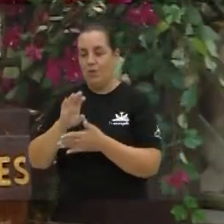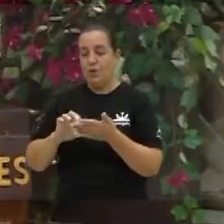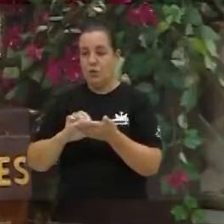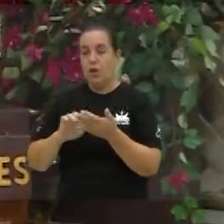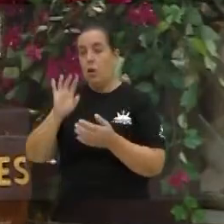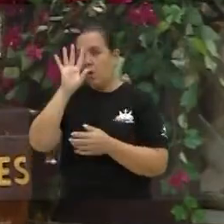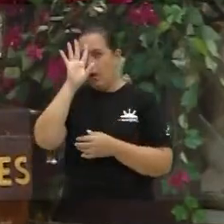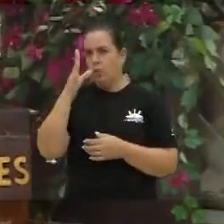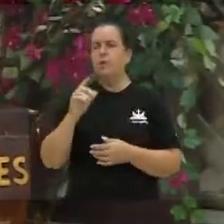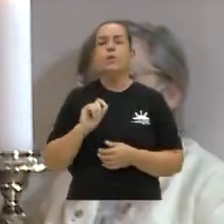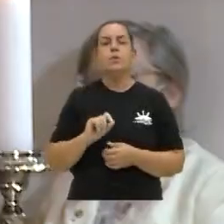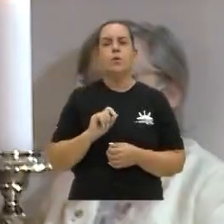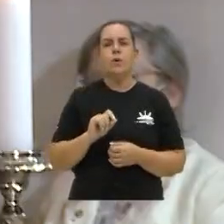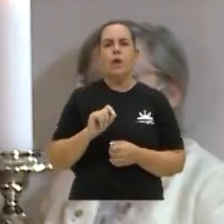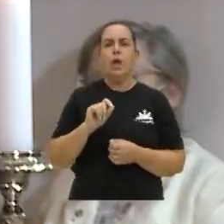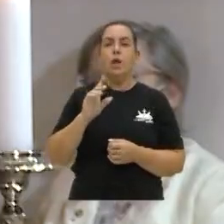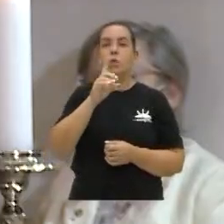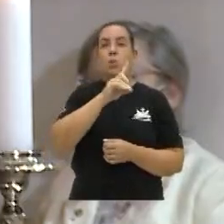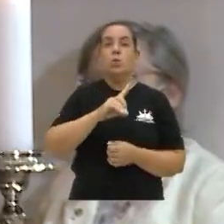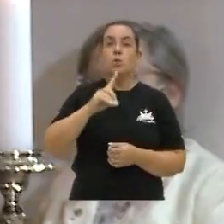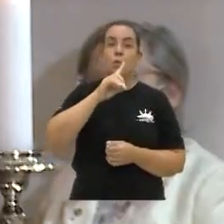acontece num outro domingo,